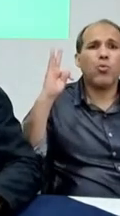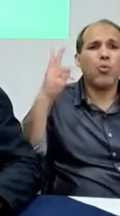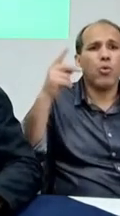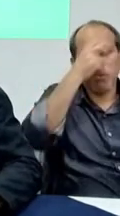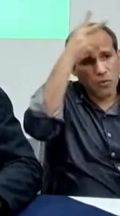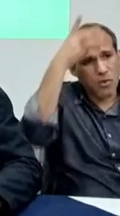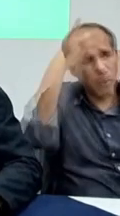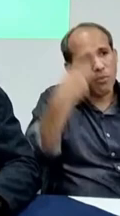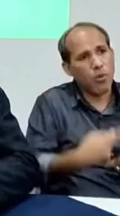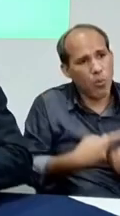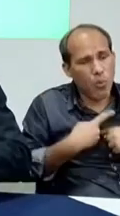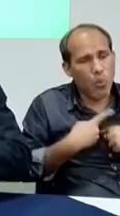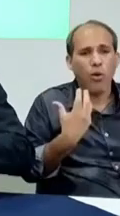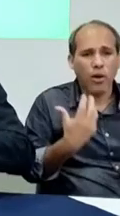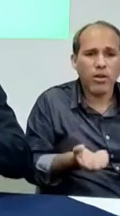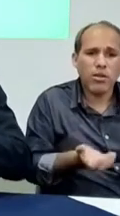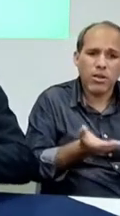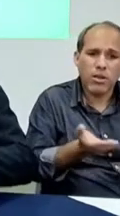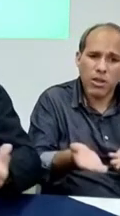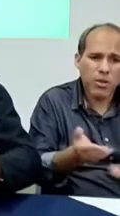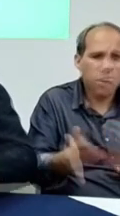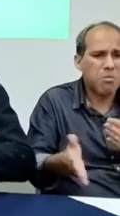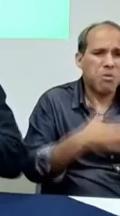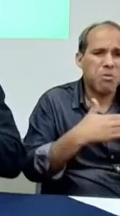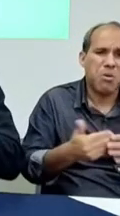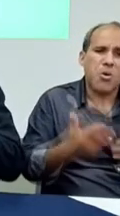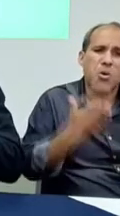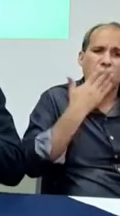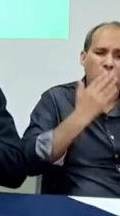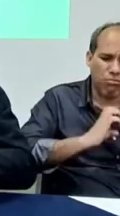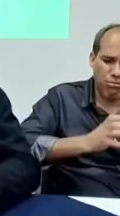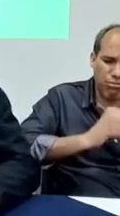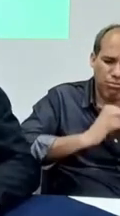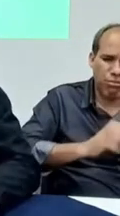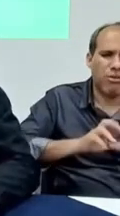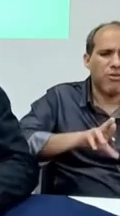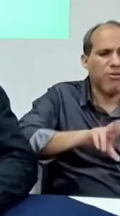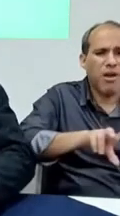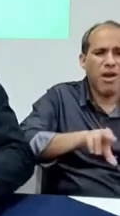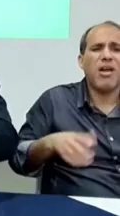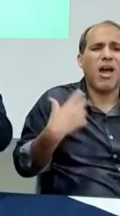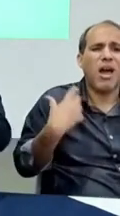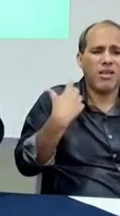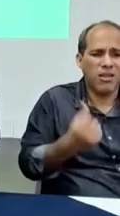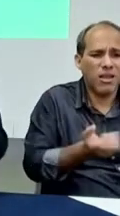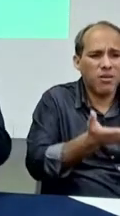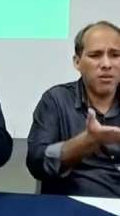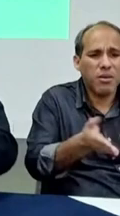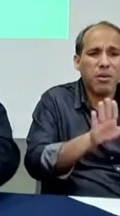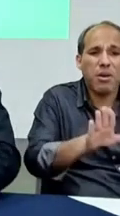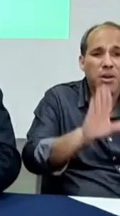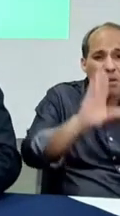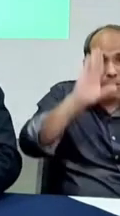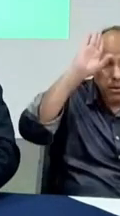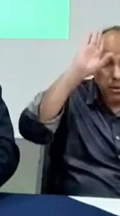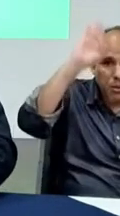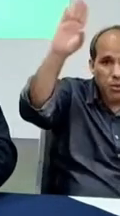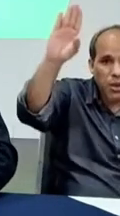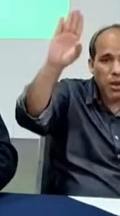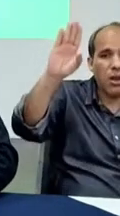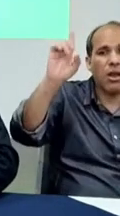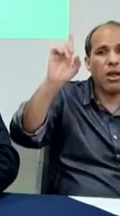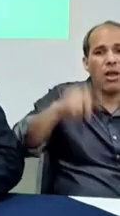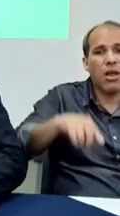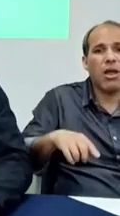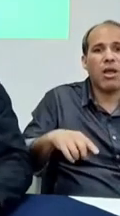prefeitos, independente de partido, tá? Atendemos a todos, agora preferencialmente os indicados